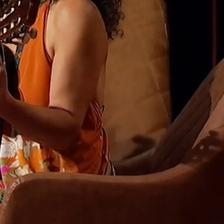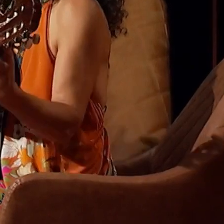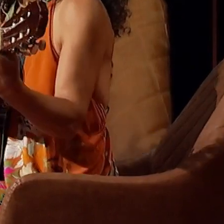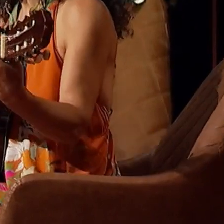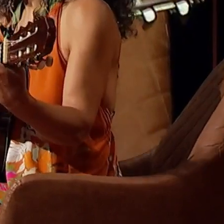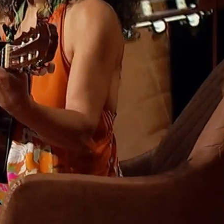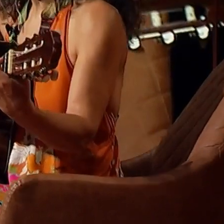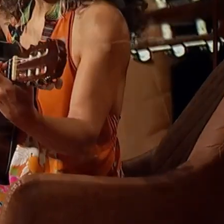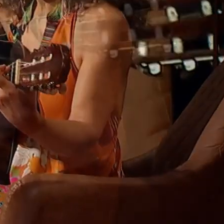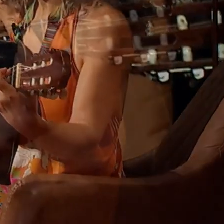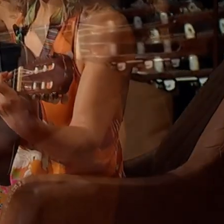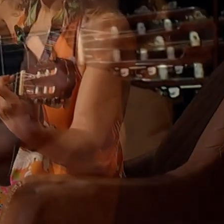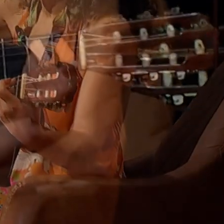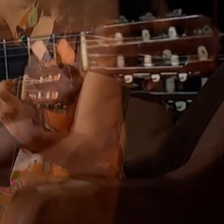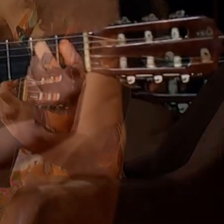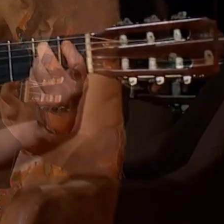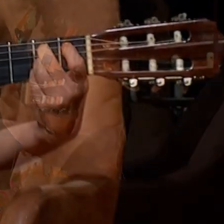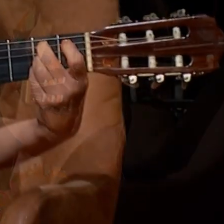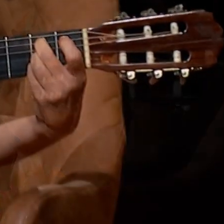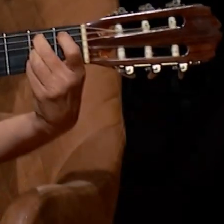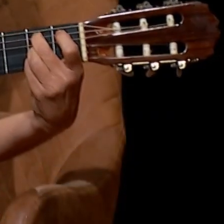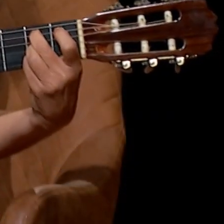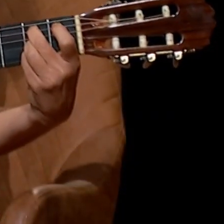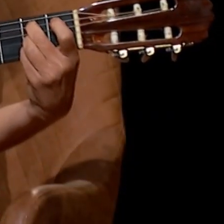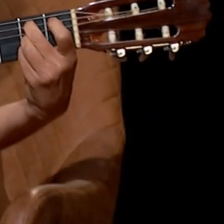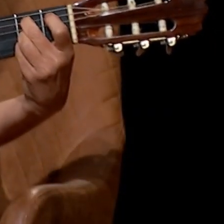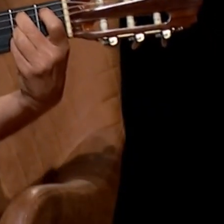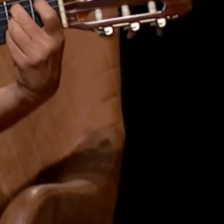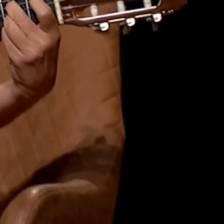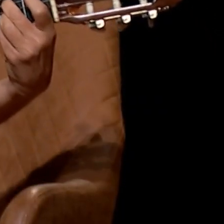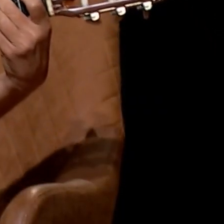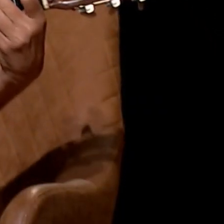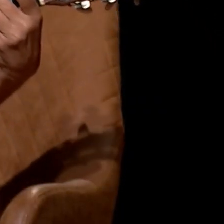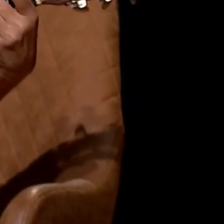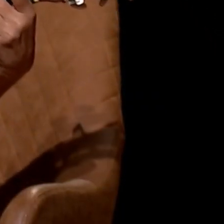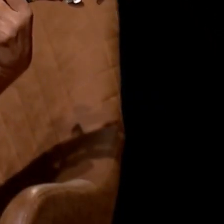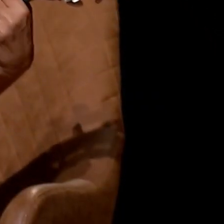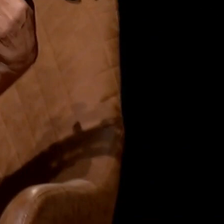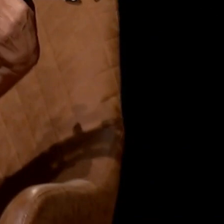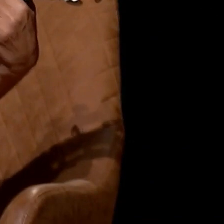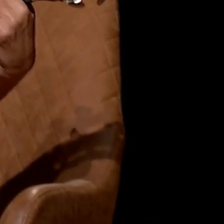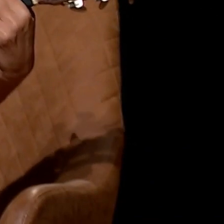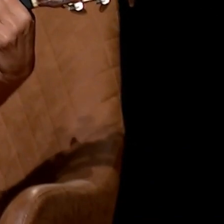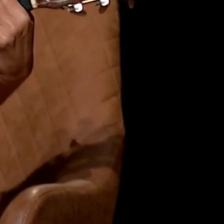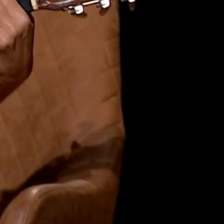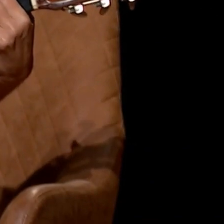dançar. Devagar o tempo vai com o